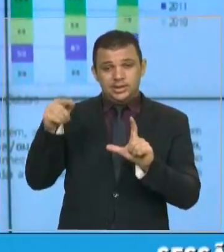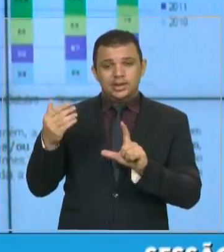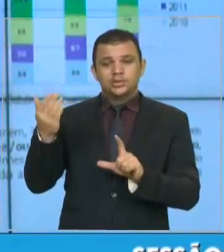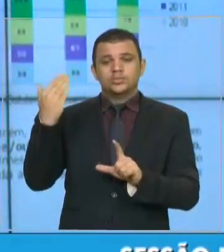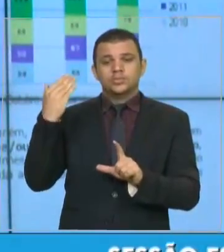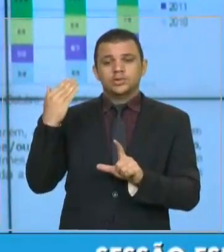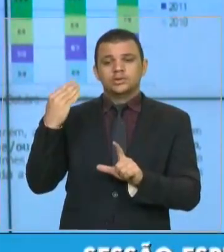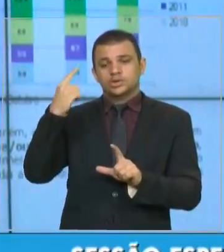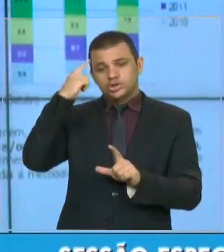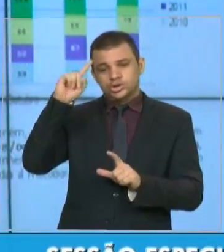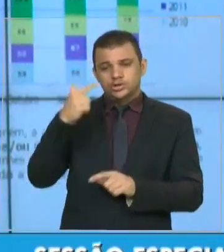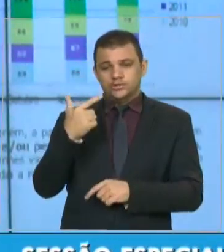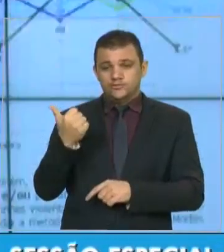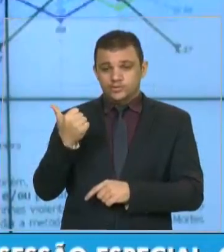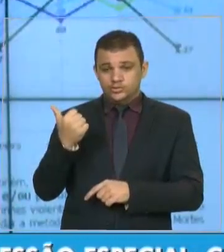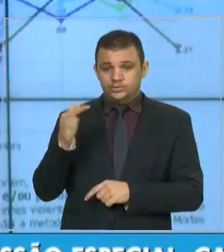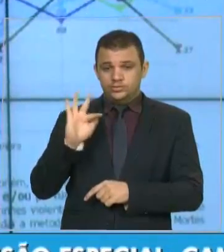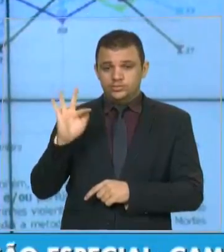2018.